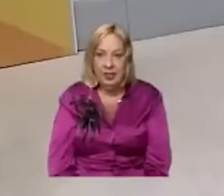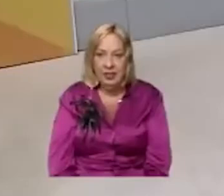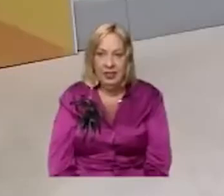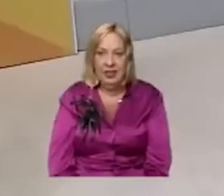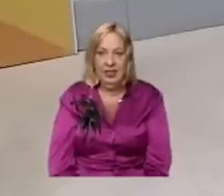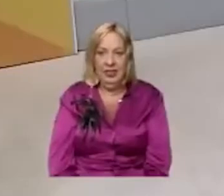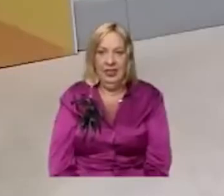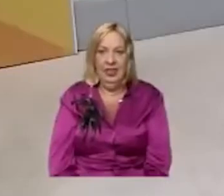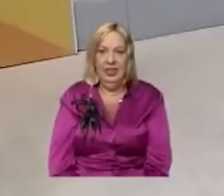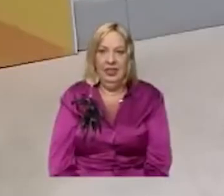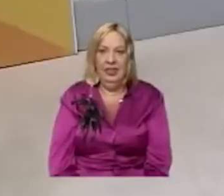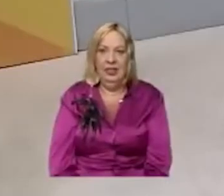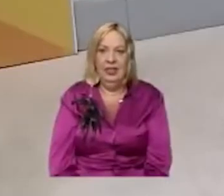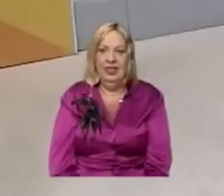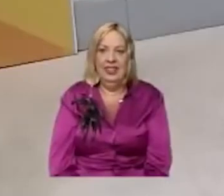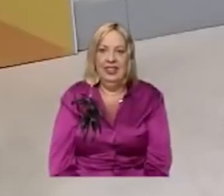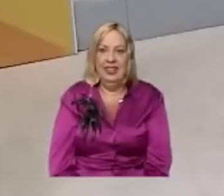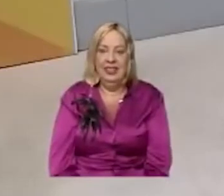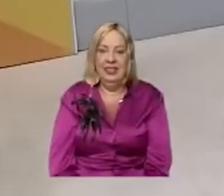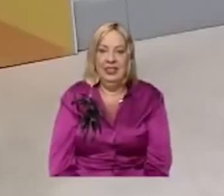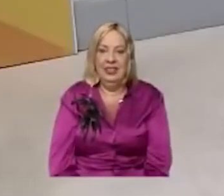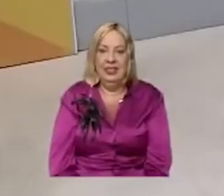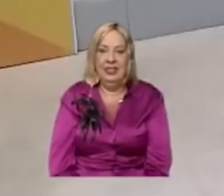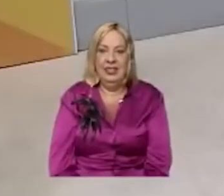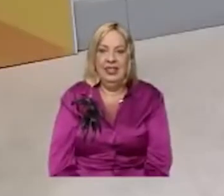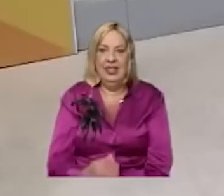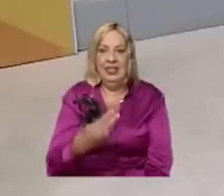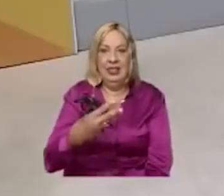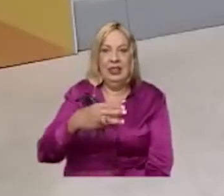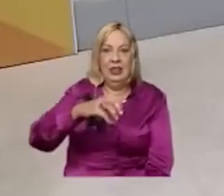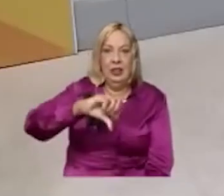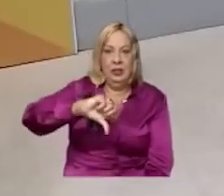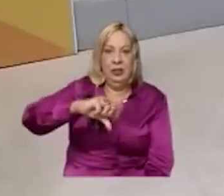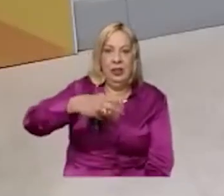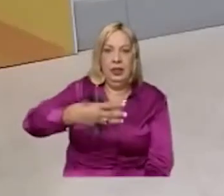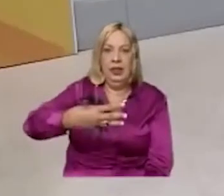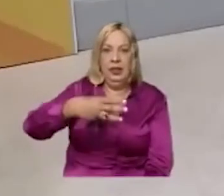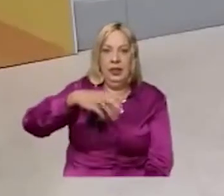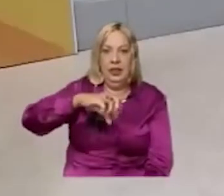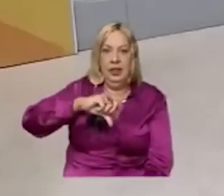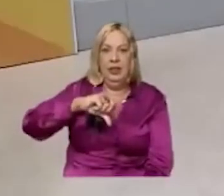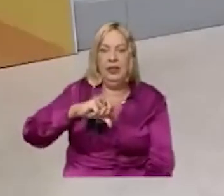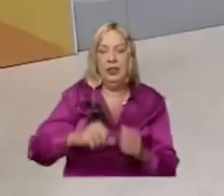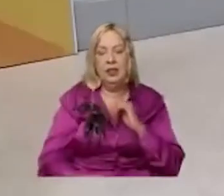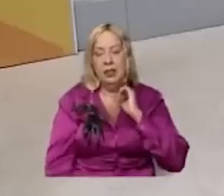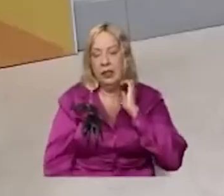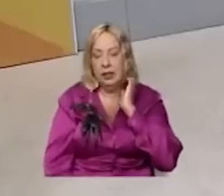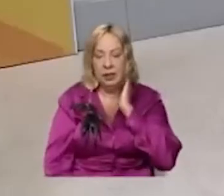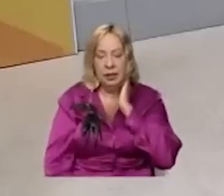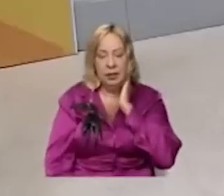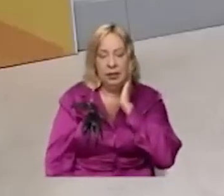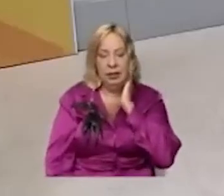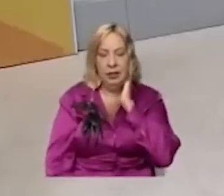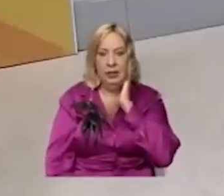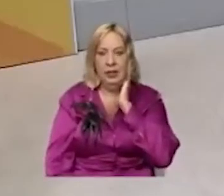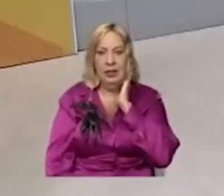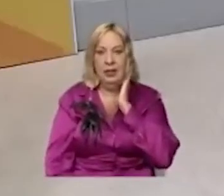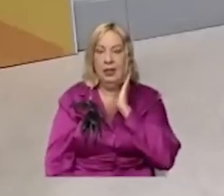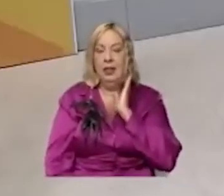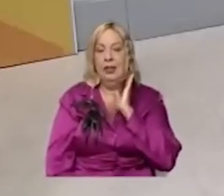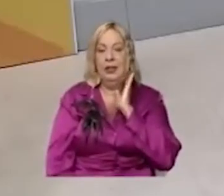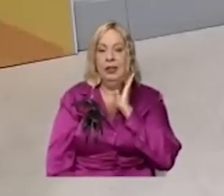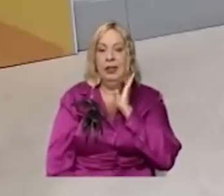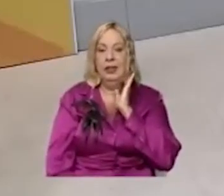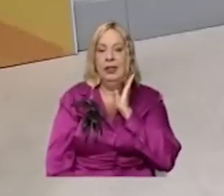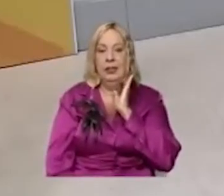18, marque aí o 18. E o 39, 39. Alô, alô,